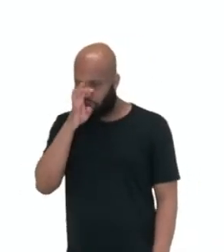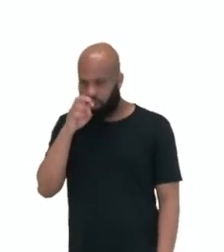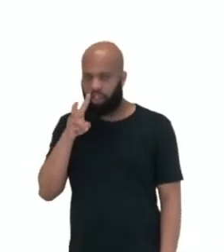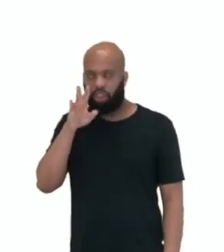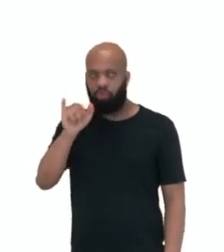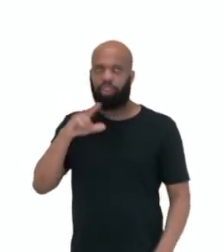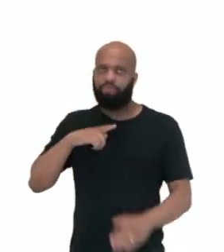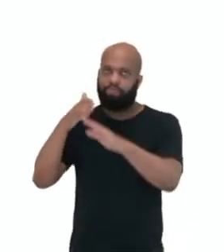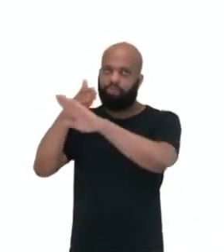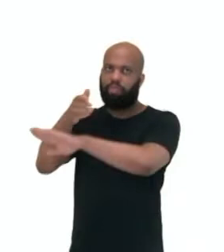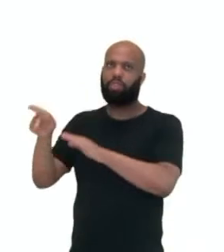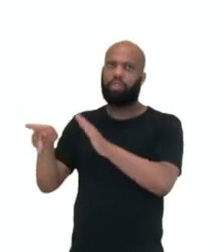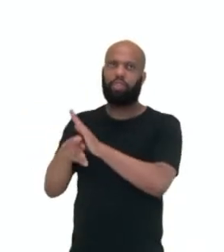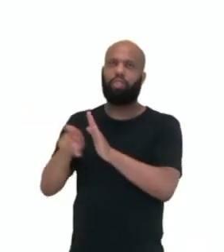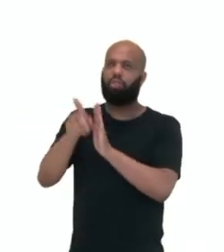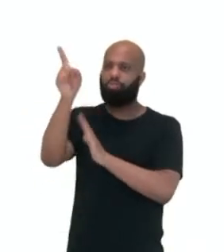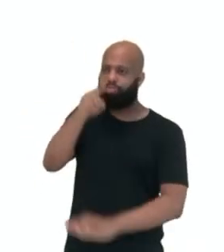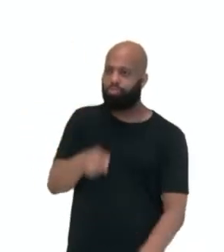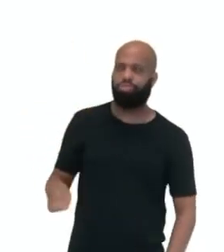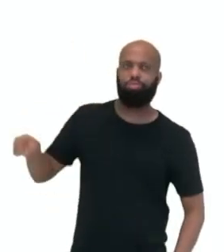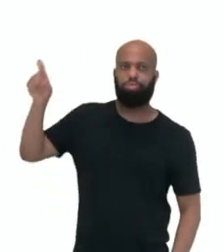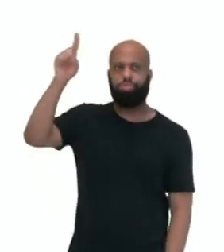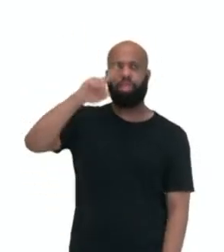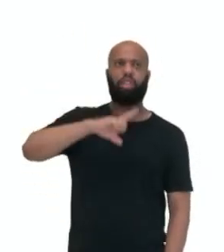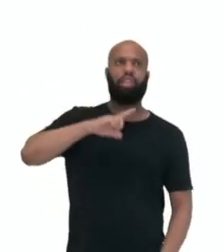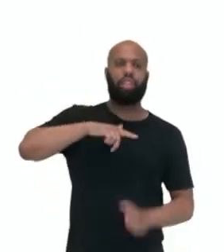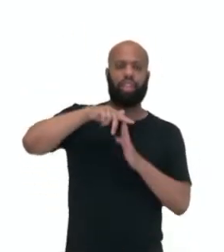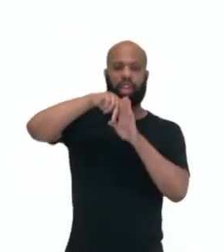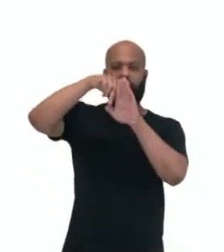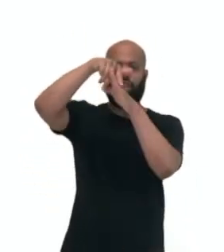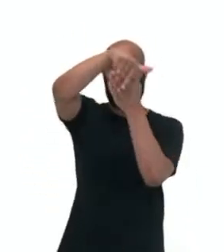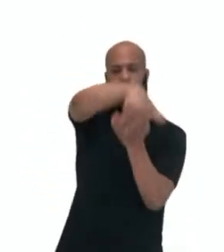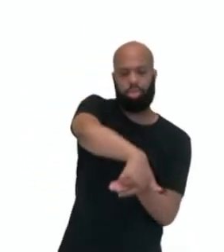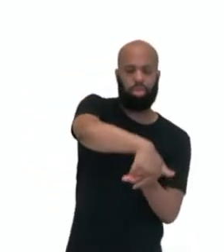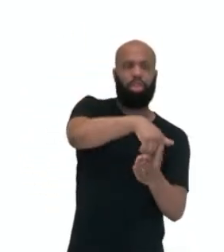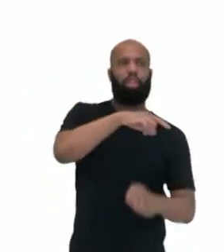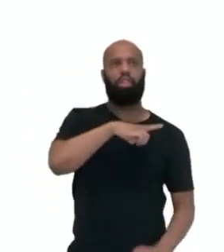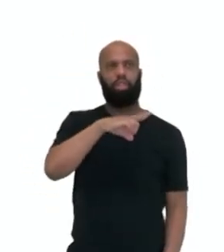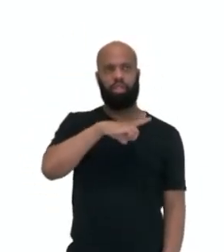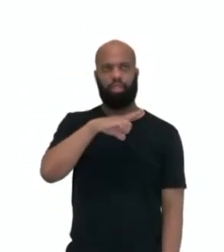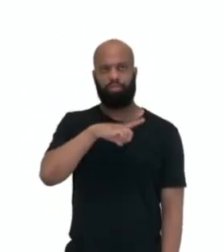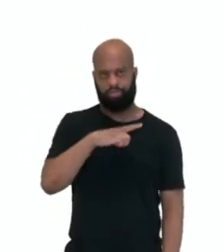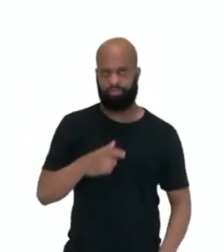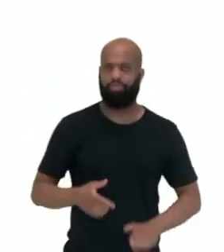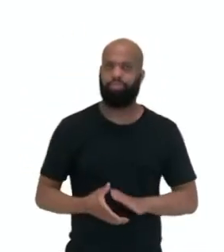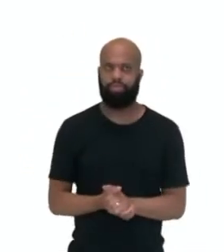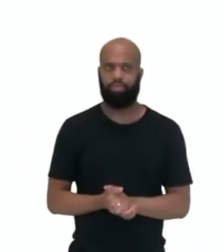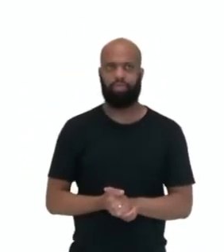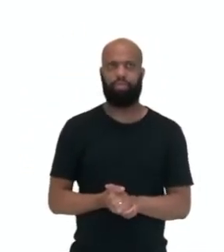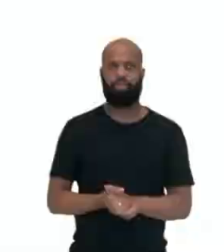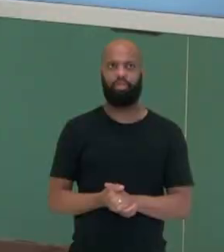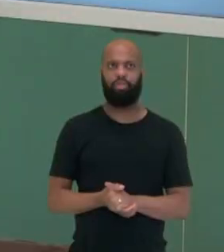dos moinhos, sendo derrubado juntamente com seu cavalo Rocinante por uma das pás.